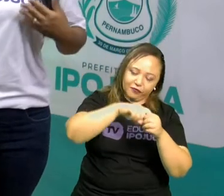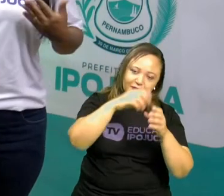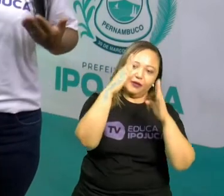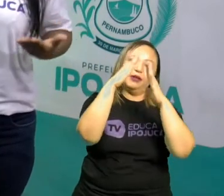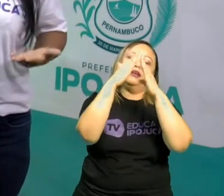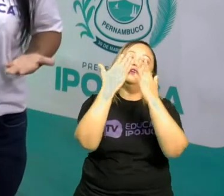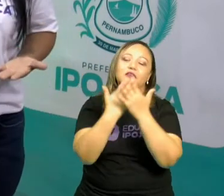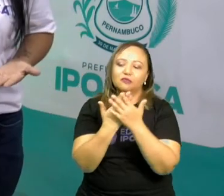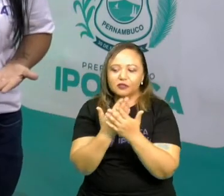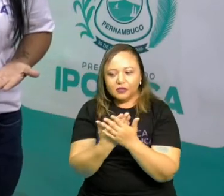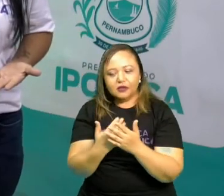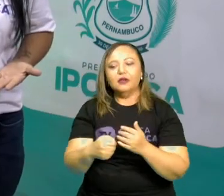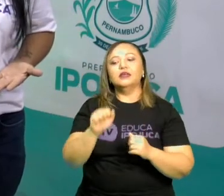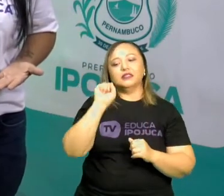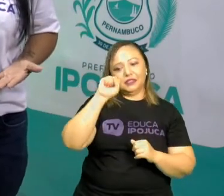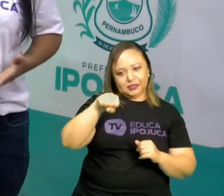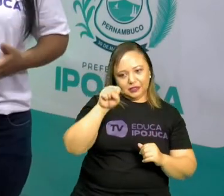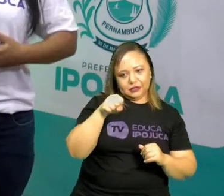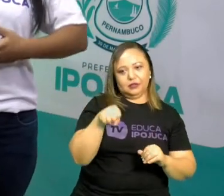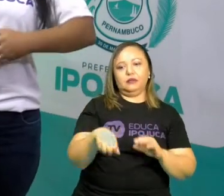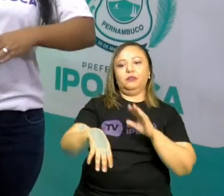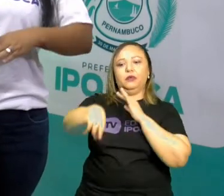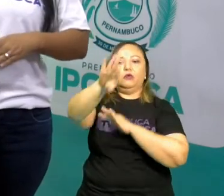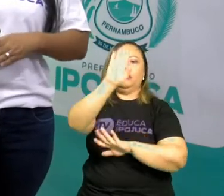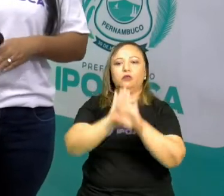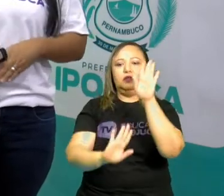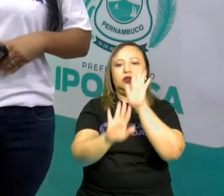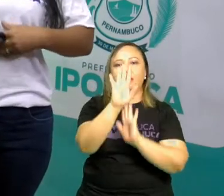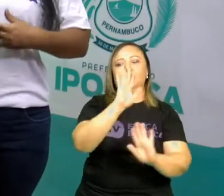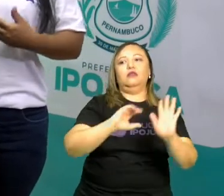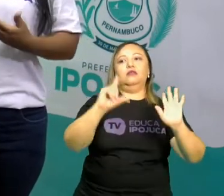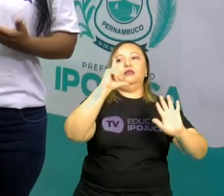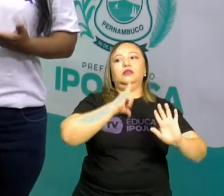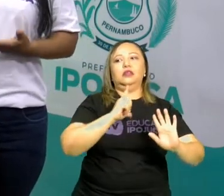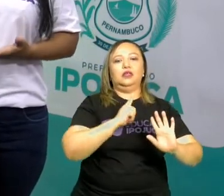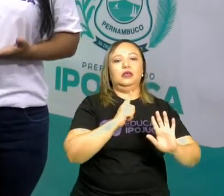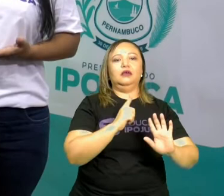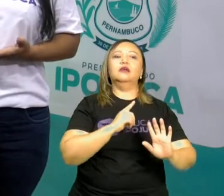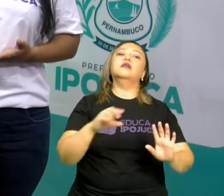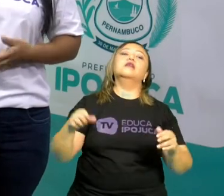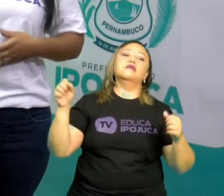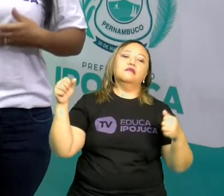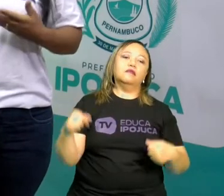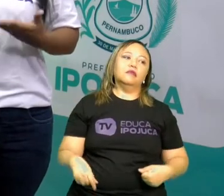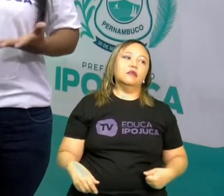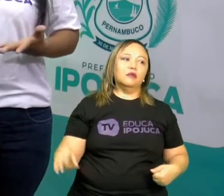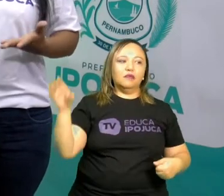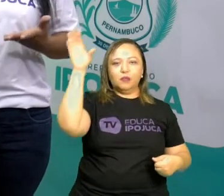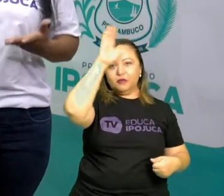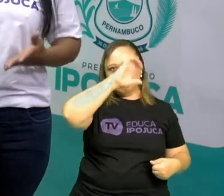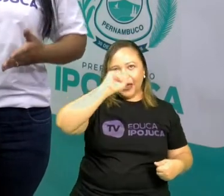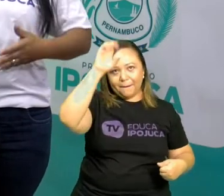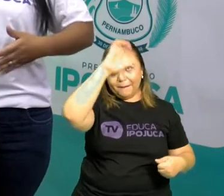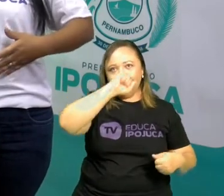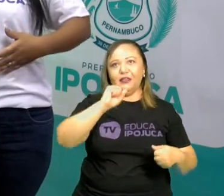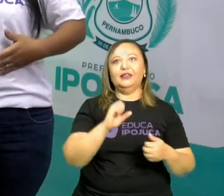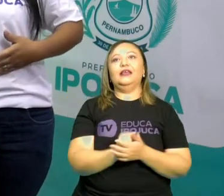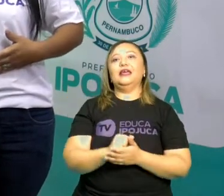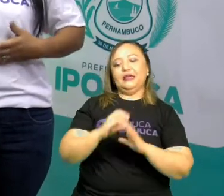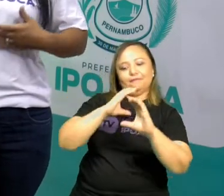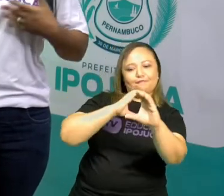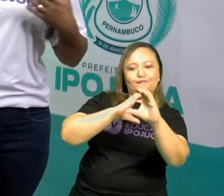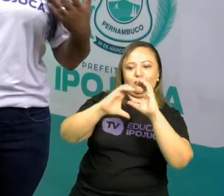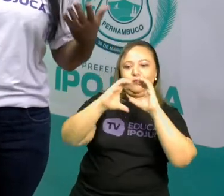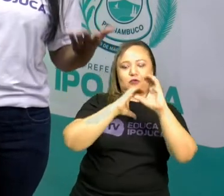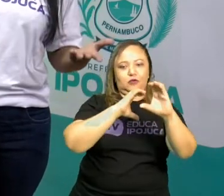alguns cuidados, né? A gente agora vai ter que aprender, né? Uma nova forma de se